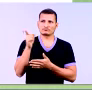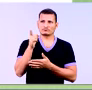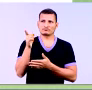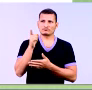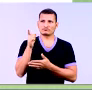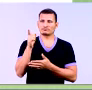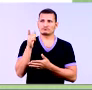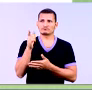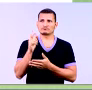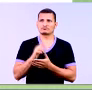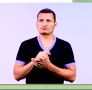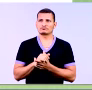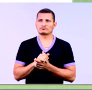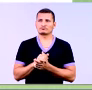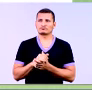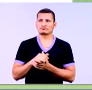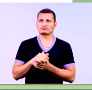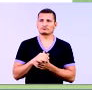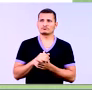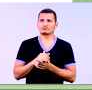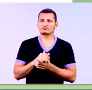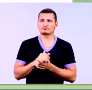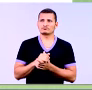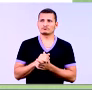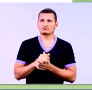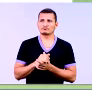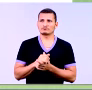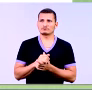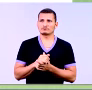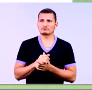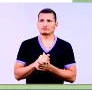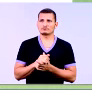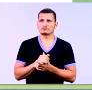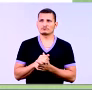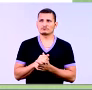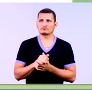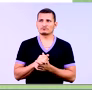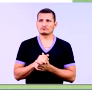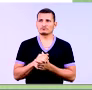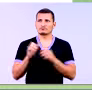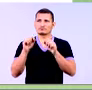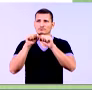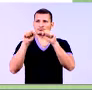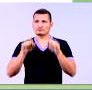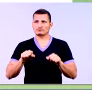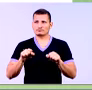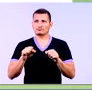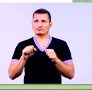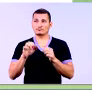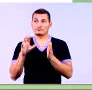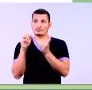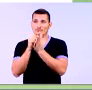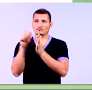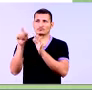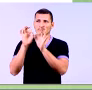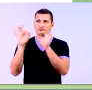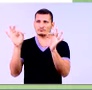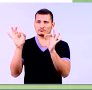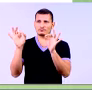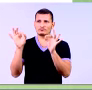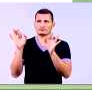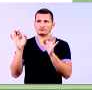né? Nesse exato momento, o sistema agenciador registra essa operação. Agora, essa aqui